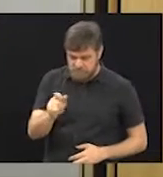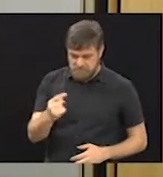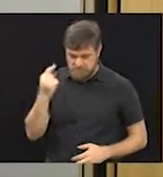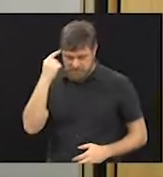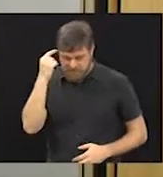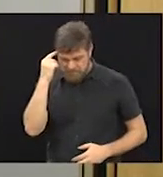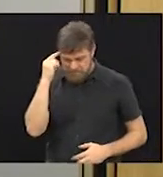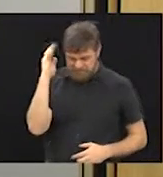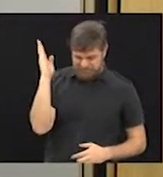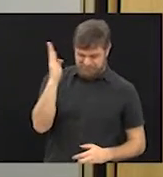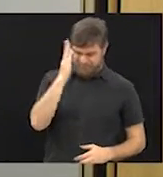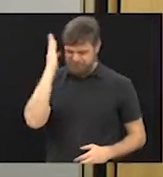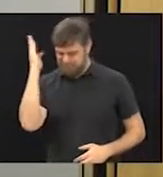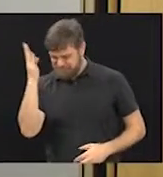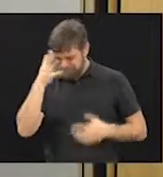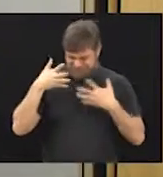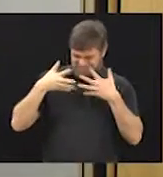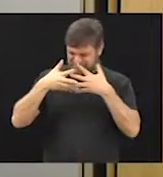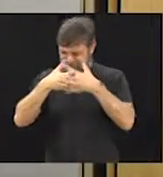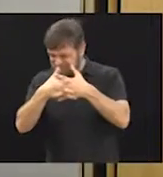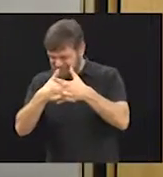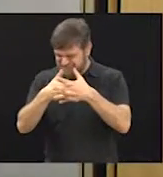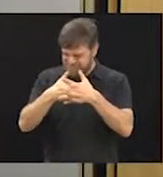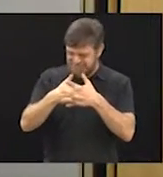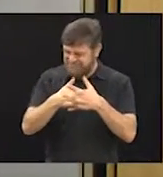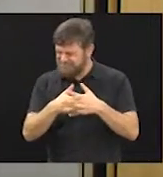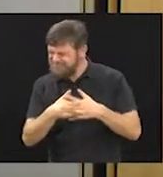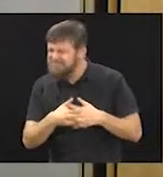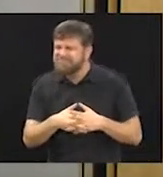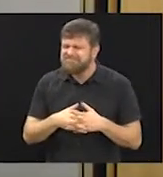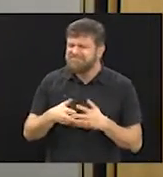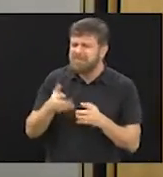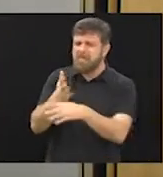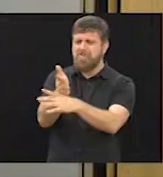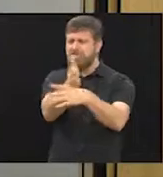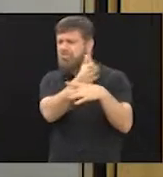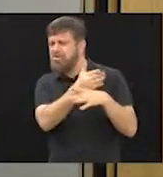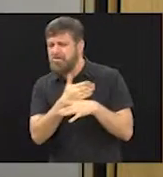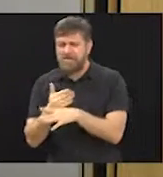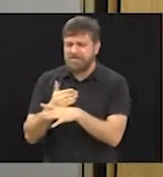mental, ele não se posiciona, ele começa a ter déficit